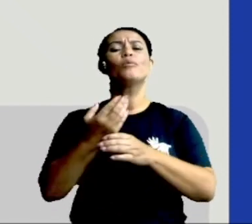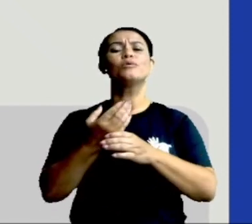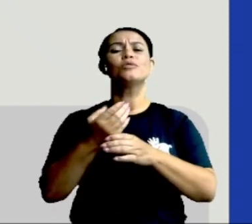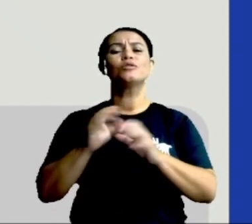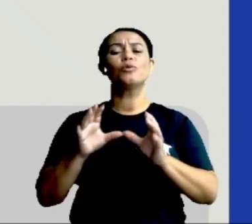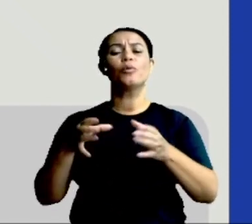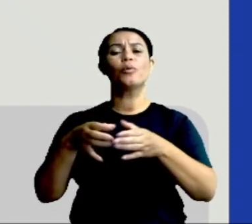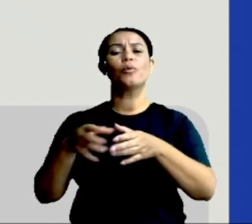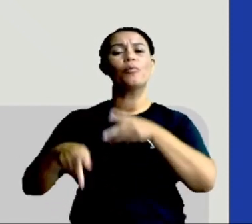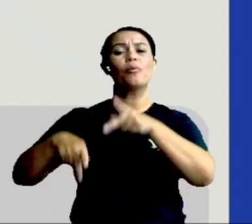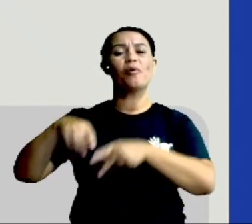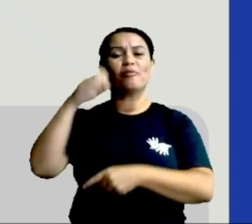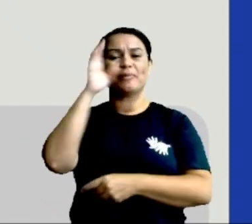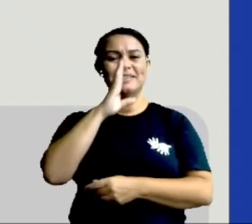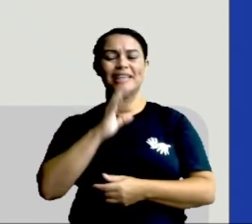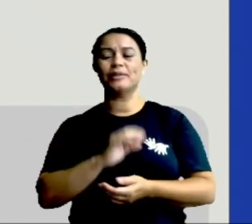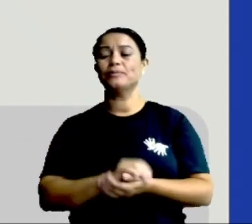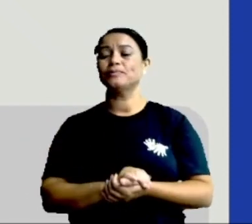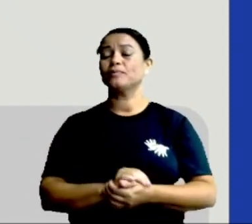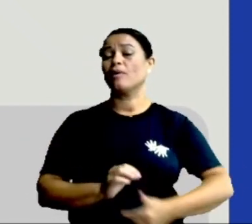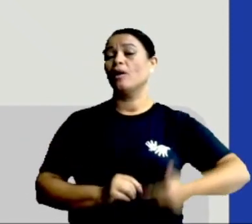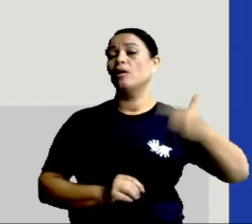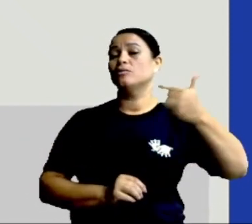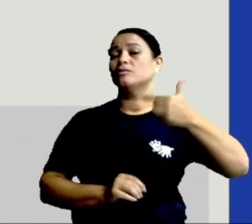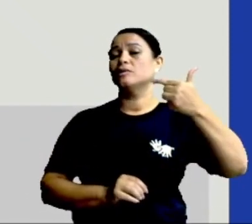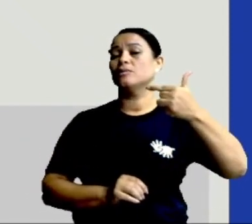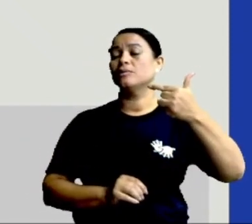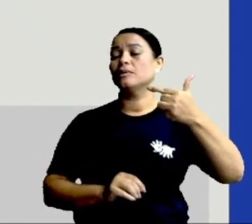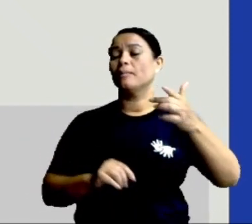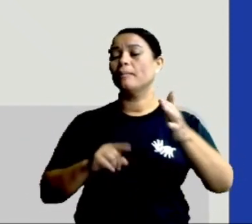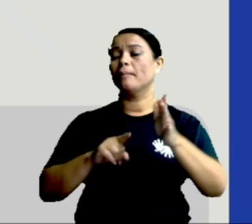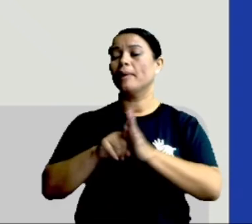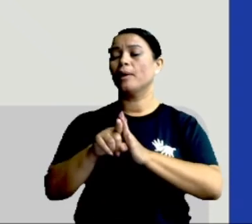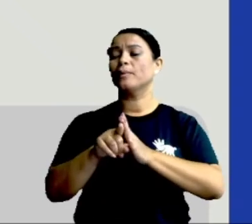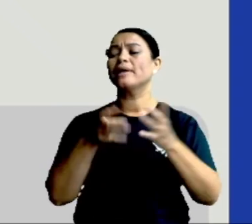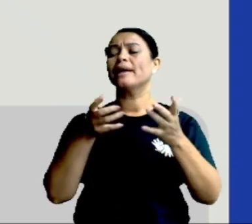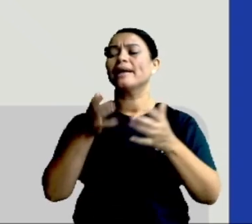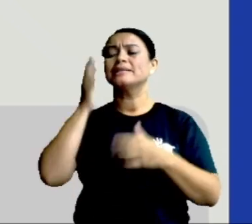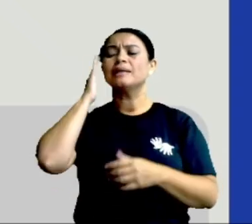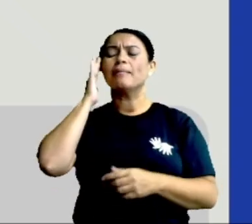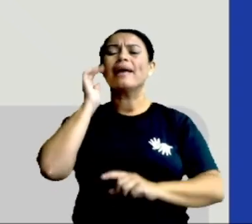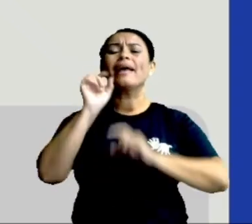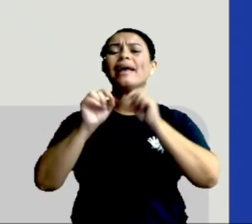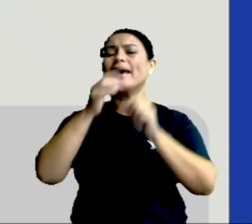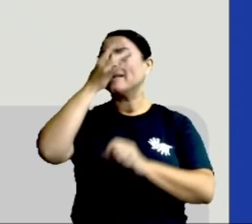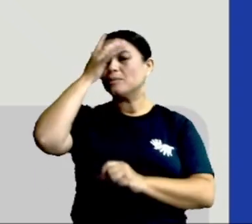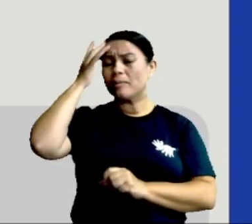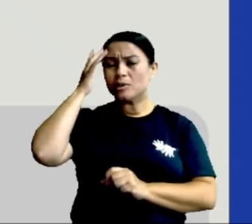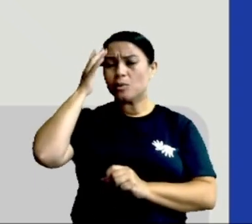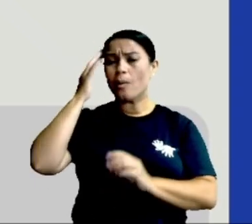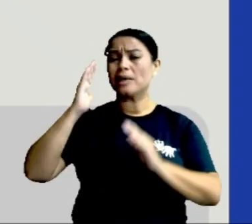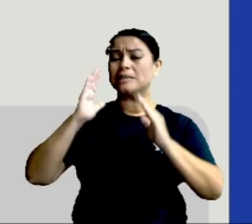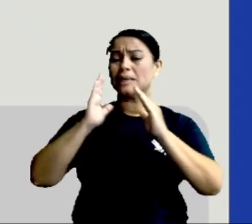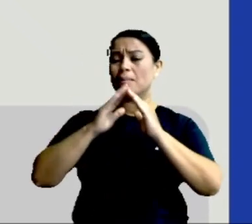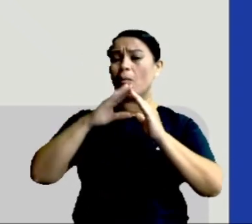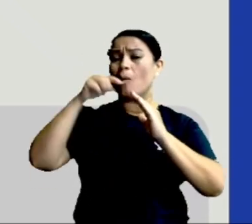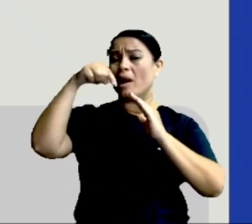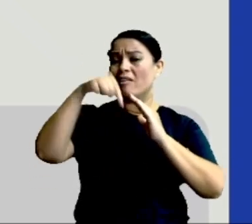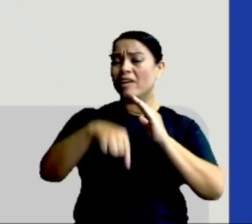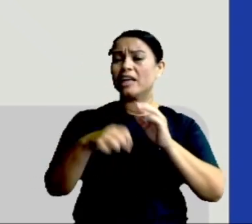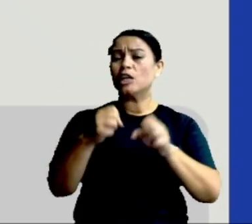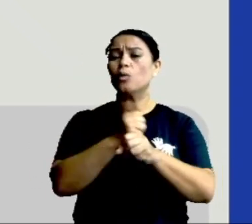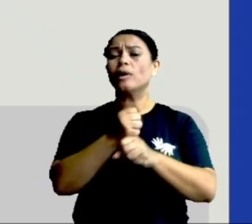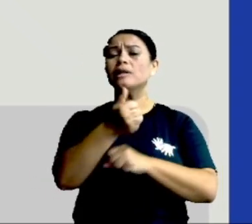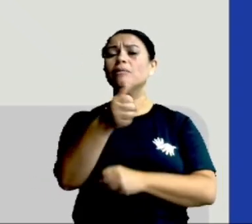povo brasileiro. No segundo quesito, quer saber quem eram os nativos do território durante o ano